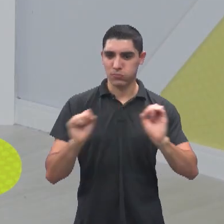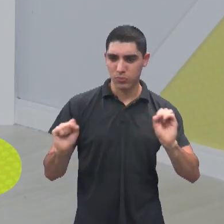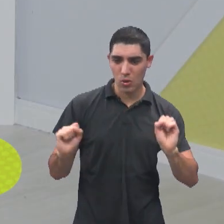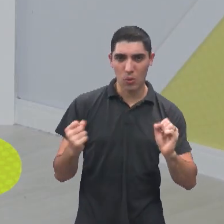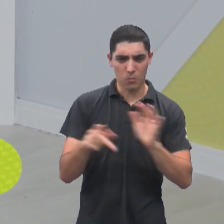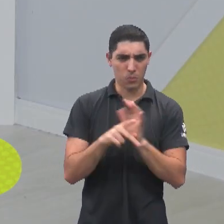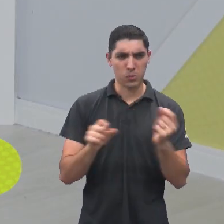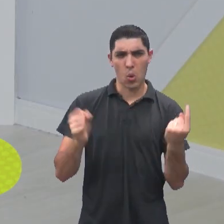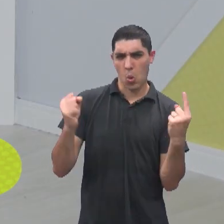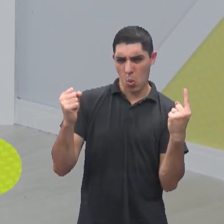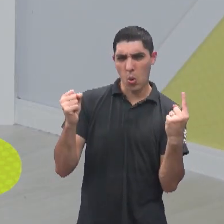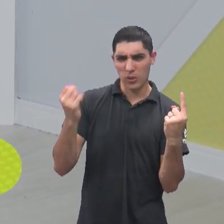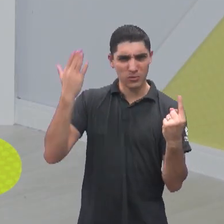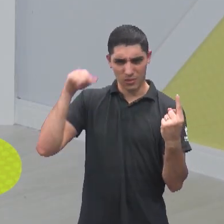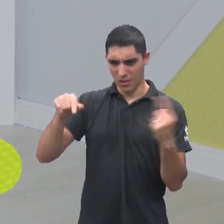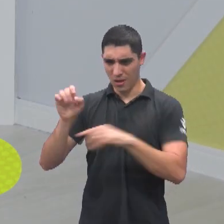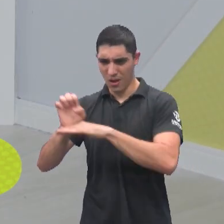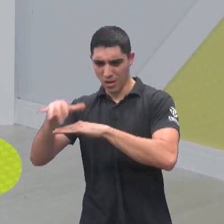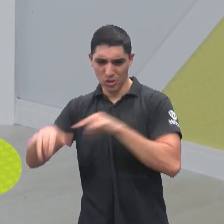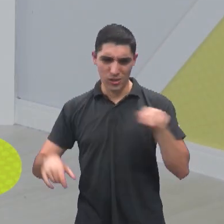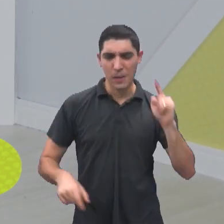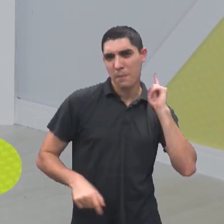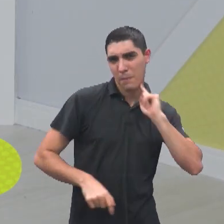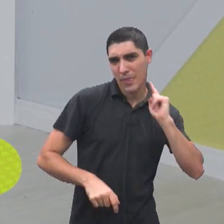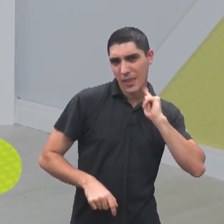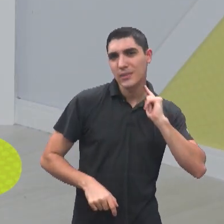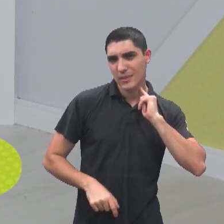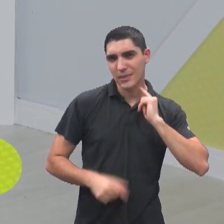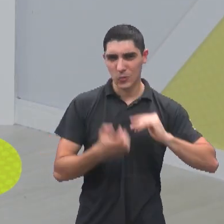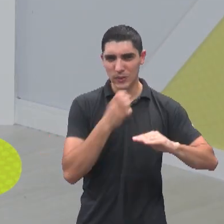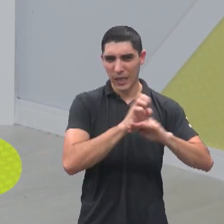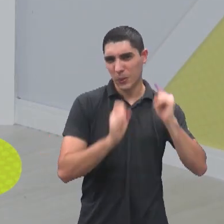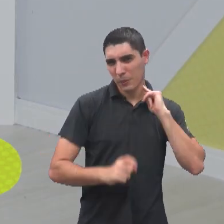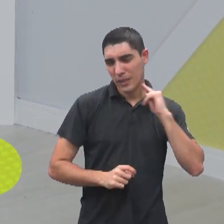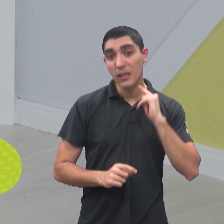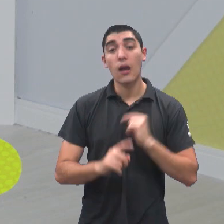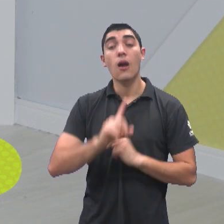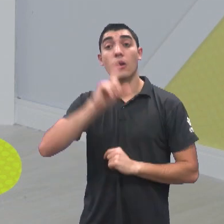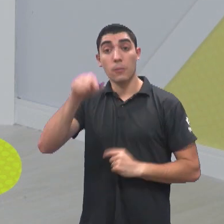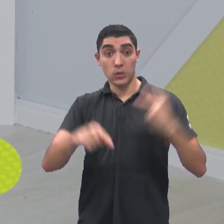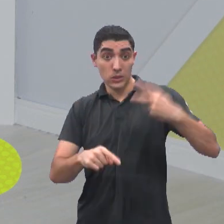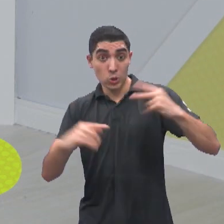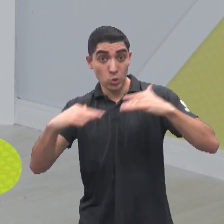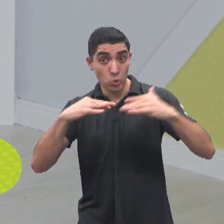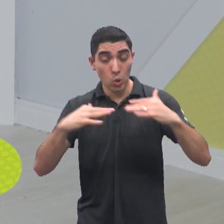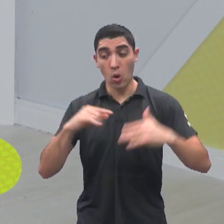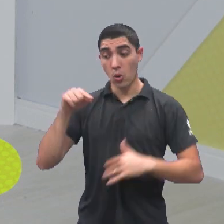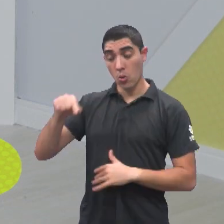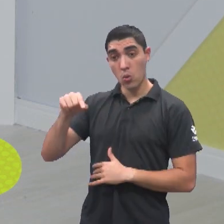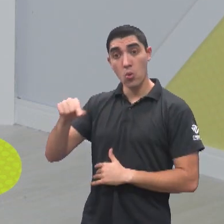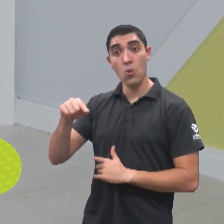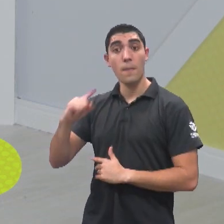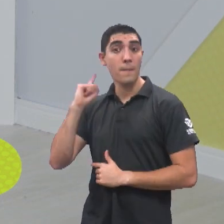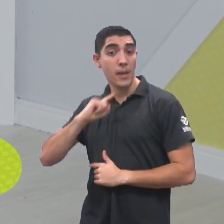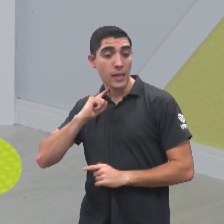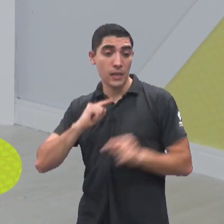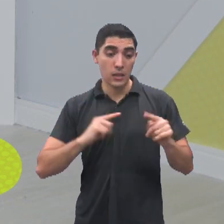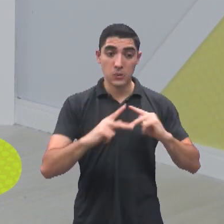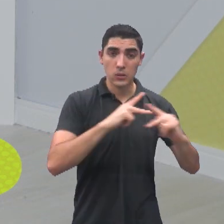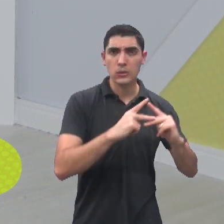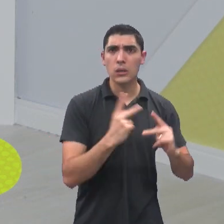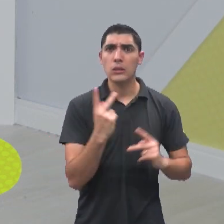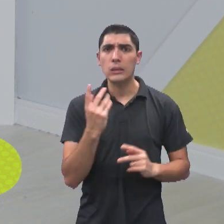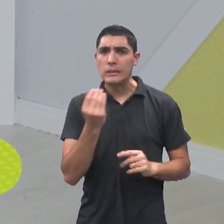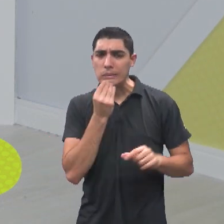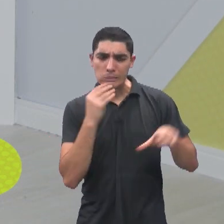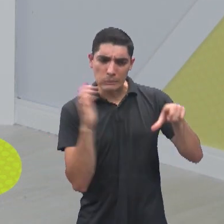foi justamente esse jogo do Minas, empate de 1-1. As duas equipes tiveram oportunidade para de repente sair com a vitória, mas pelo que foi criado aí, acho que o empate